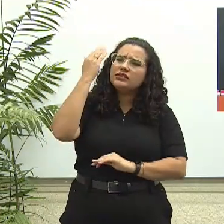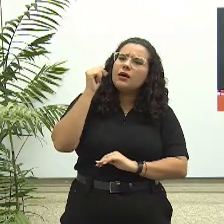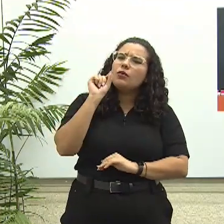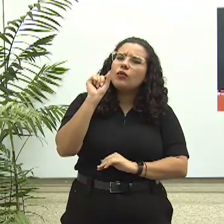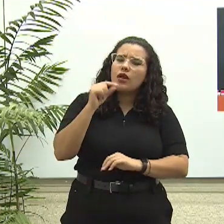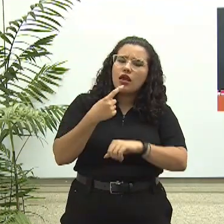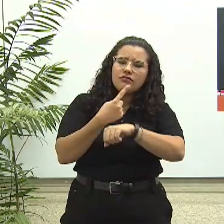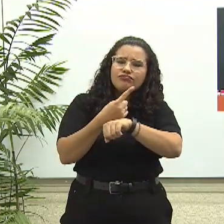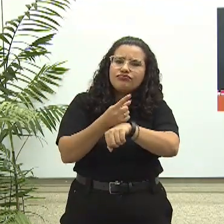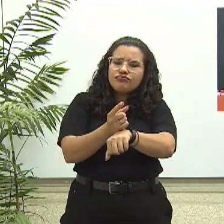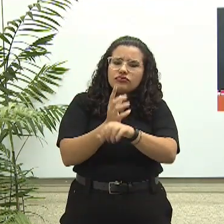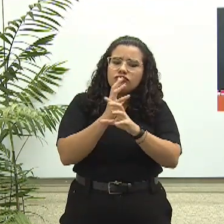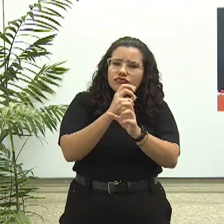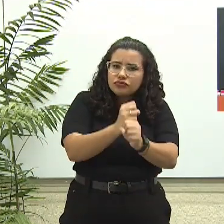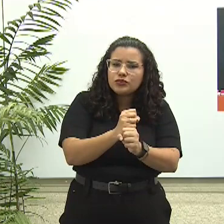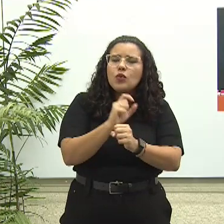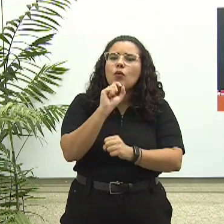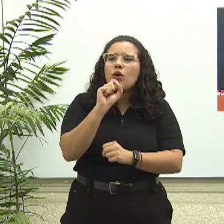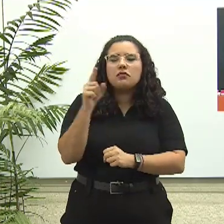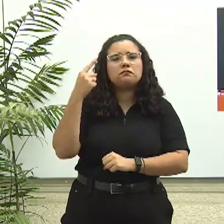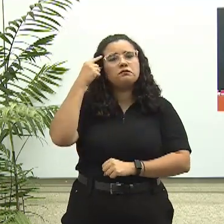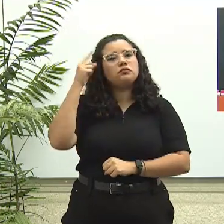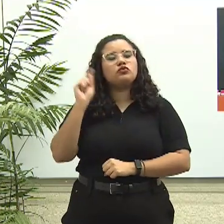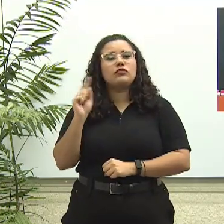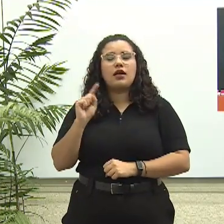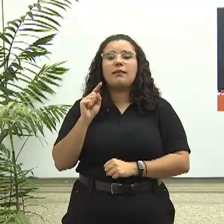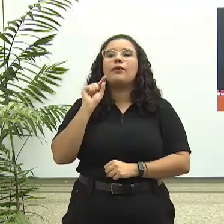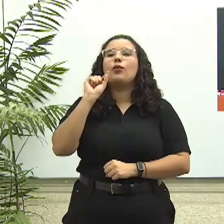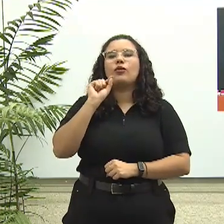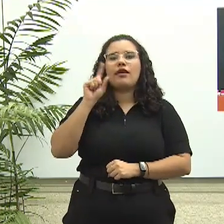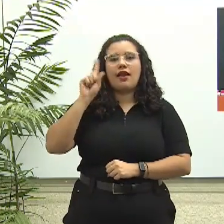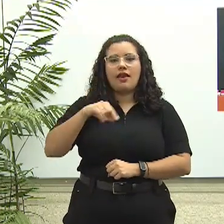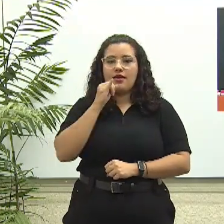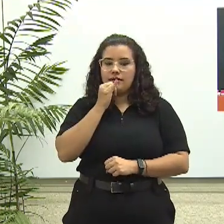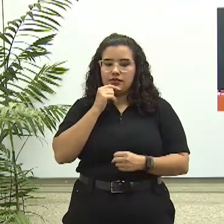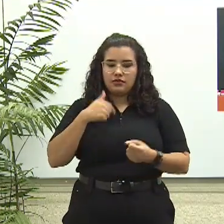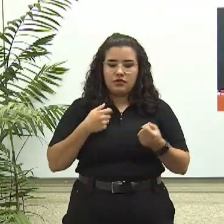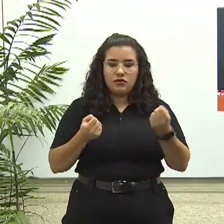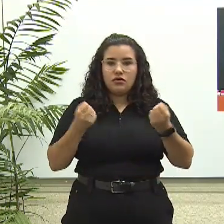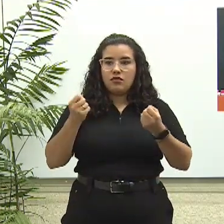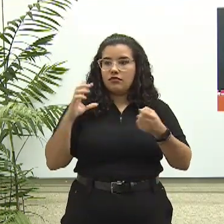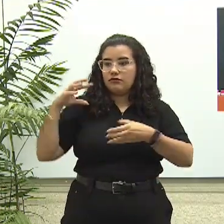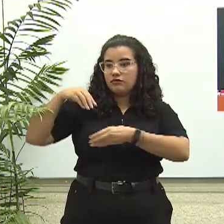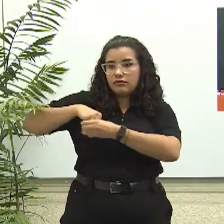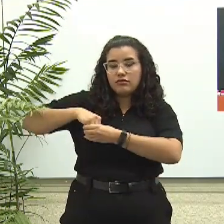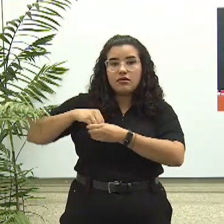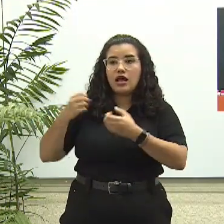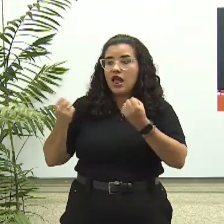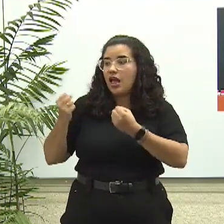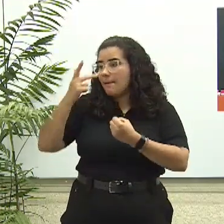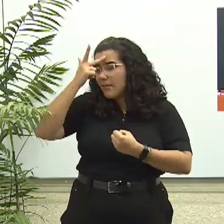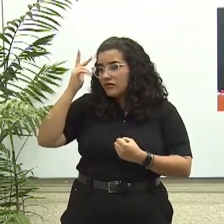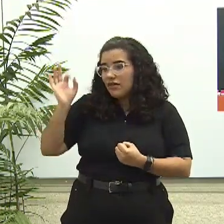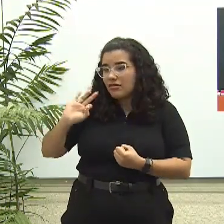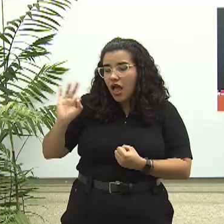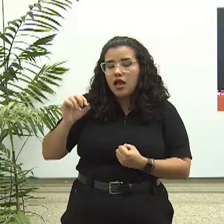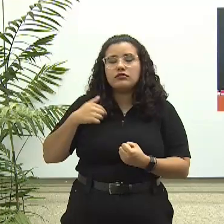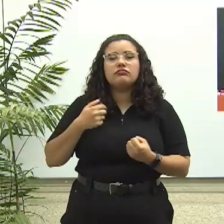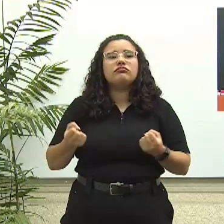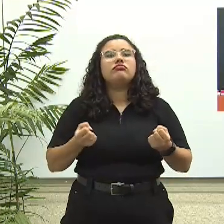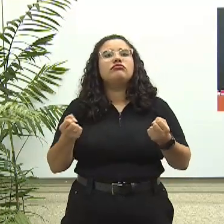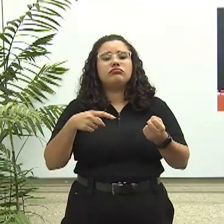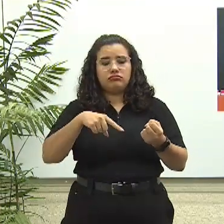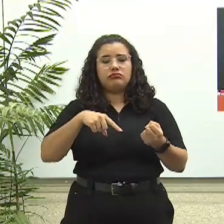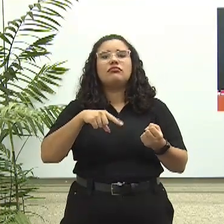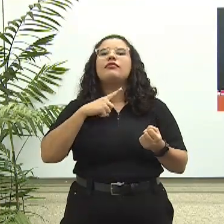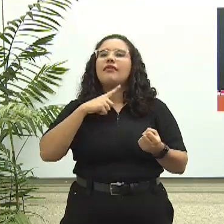não é o momento que o o motorista tá andando sem passageiro mas a Uber tá capturando dados e vendendo esses dados